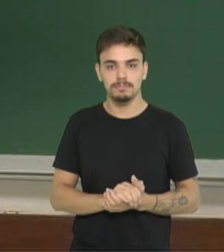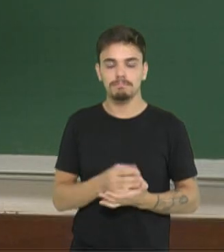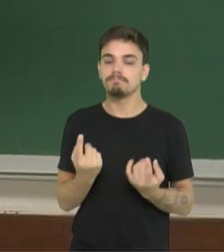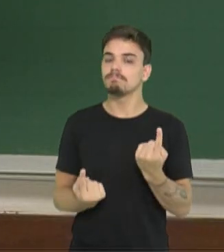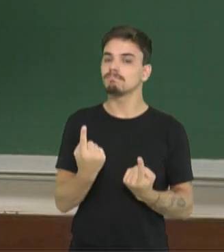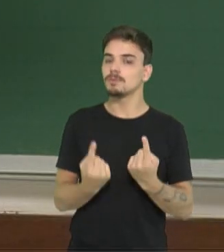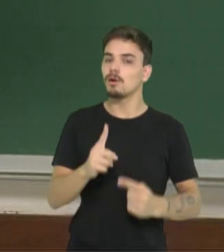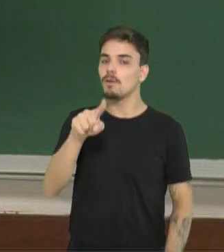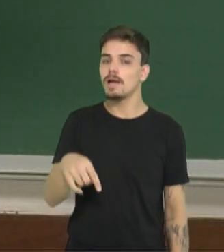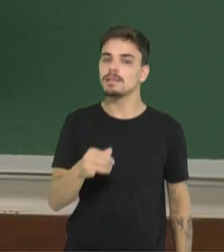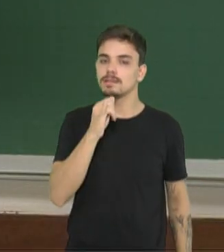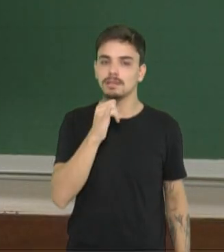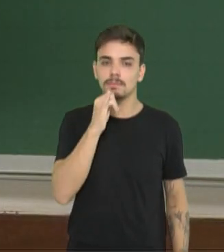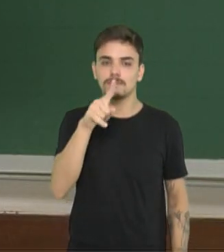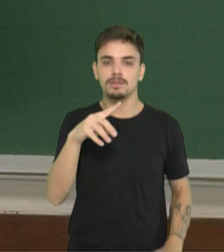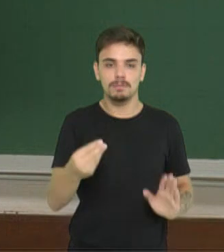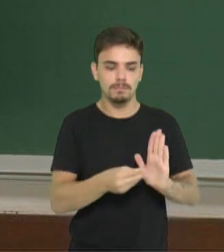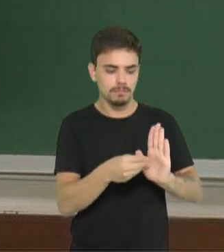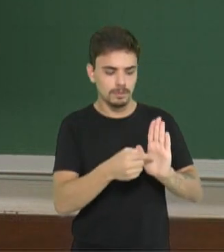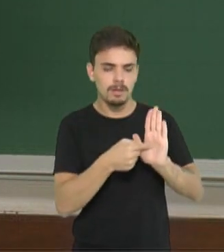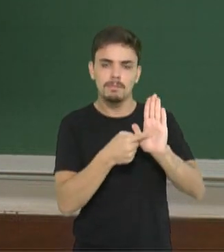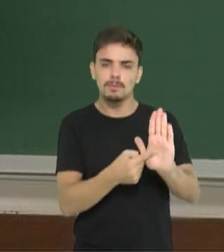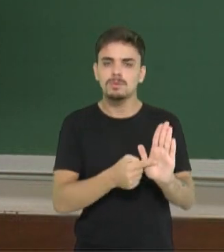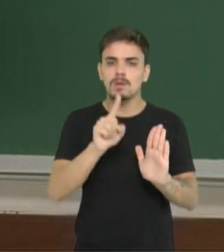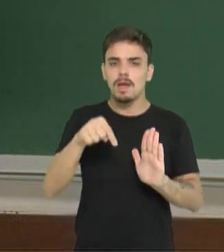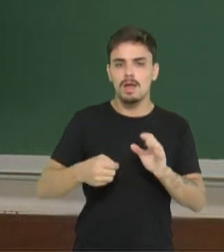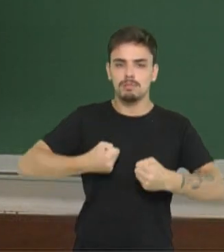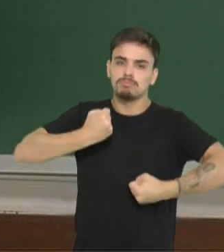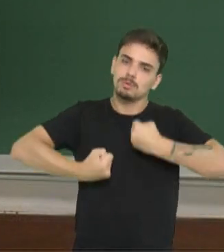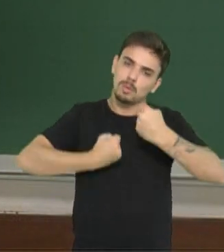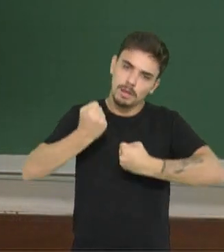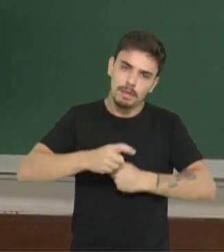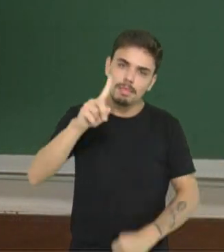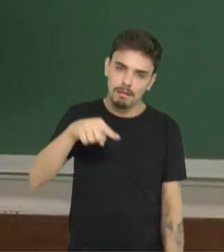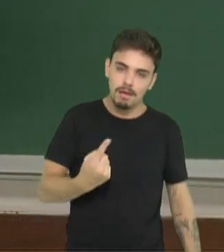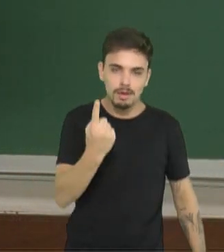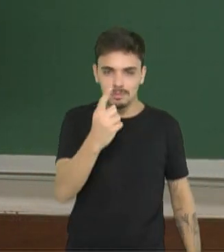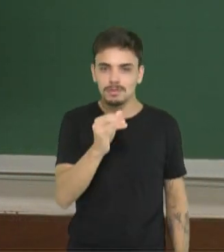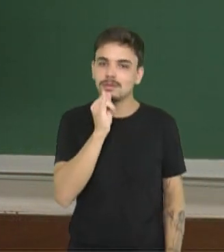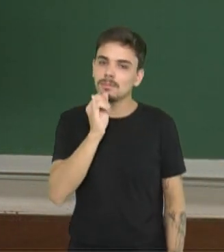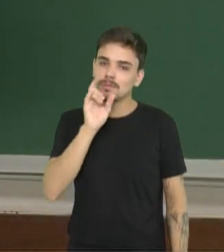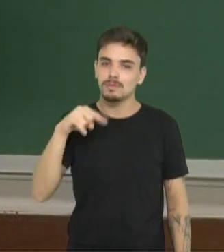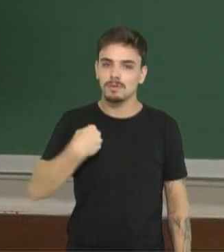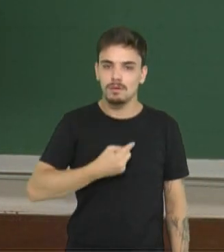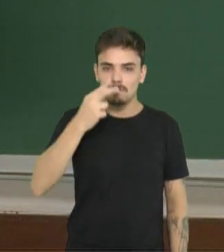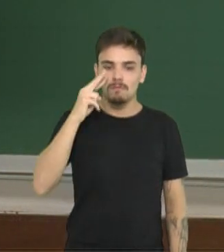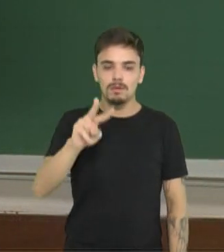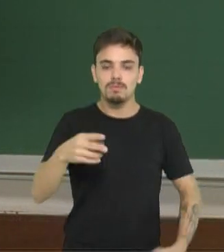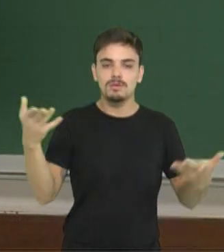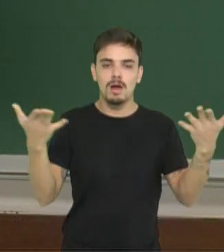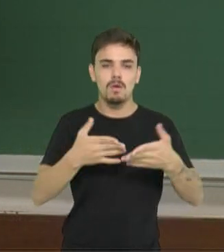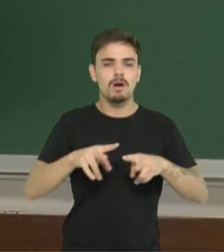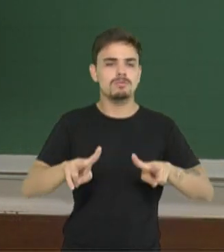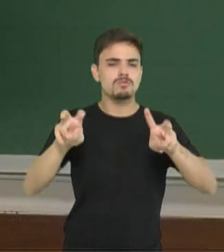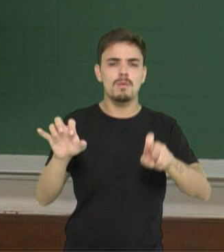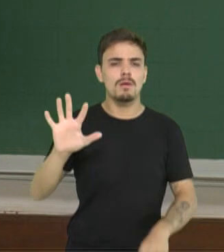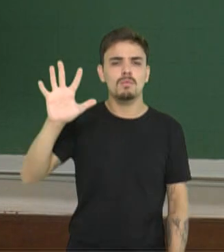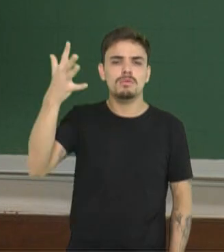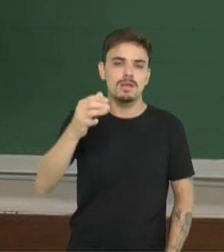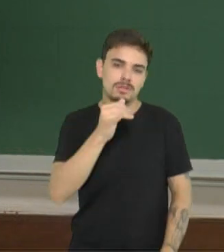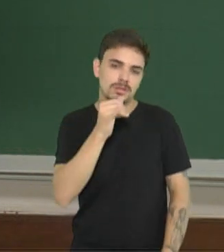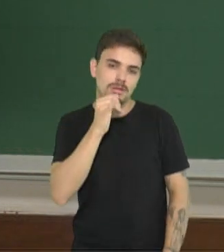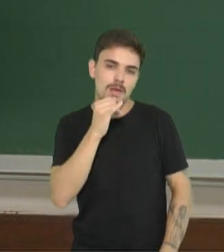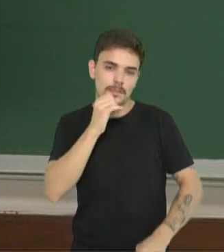Qual foi o exemplo que você colocou aí? Corrida é né, que a gente acabou de ver aqui na situação, exemplo, né,